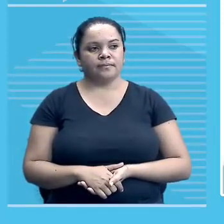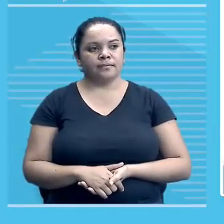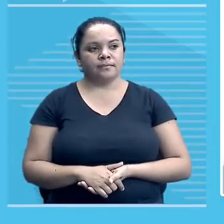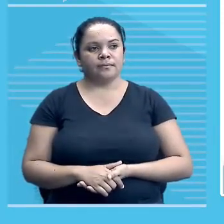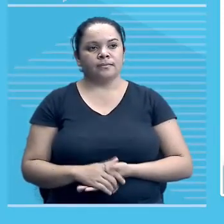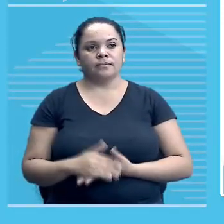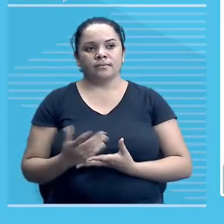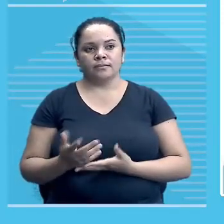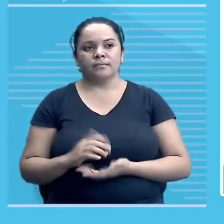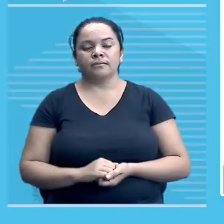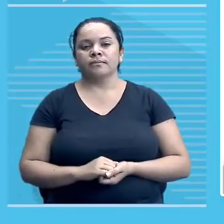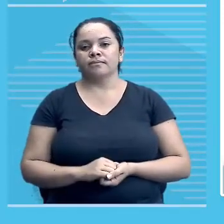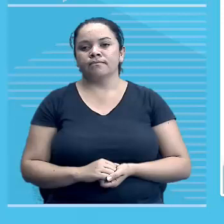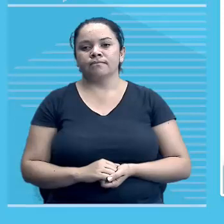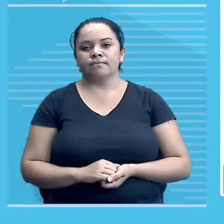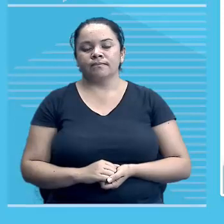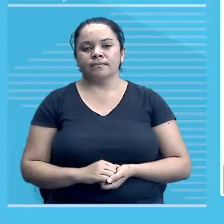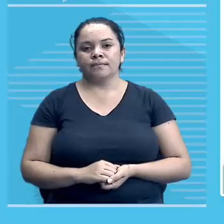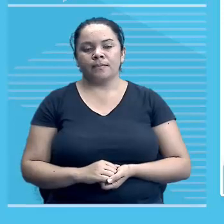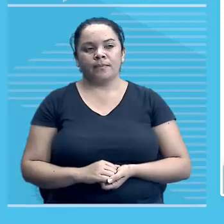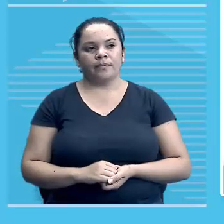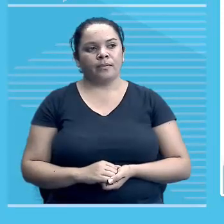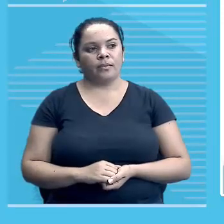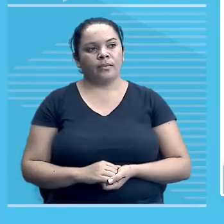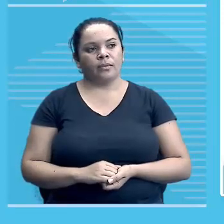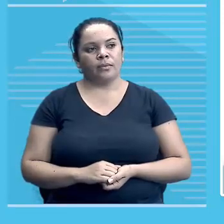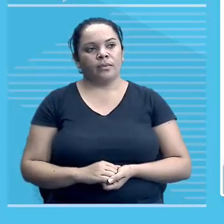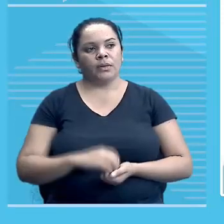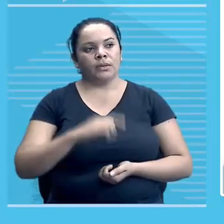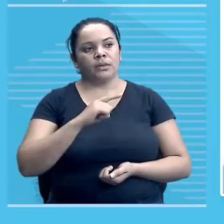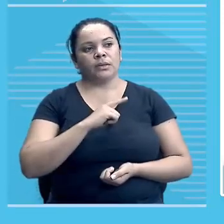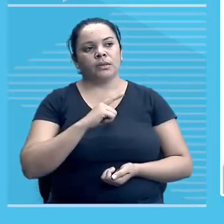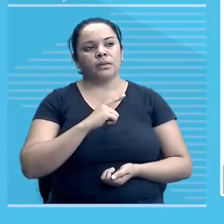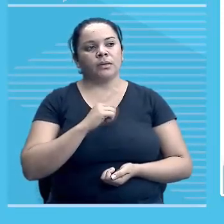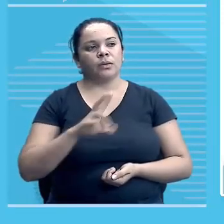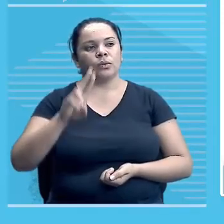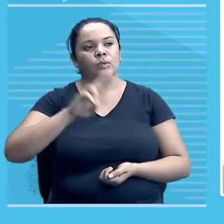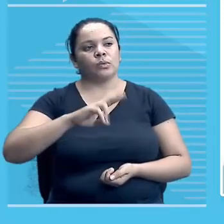Então, aqui, ó, bora para um ponto importante aqui. Ele usou 100 metros